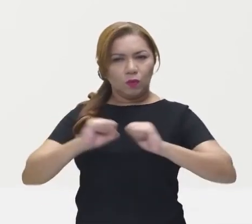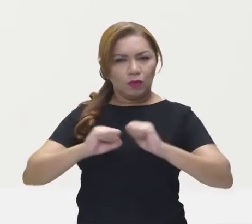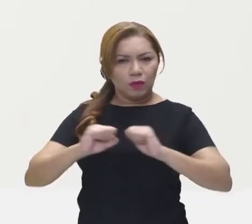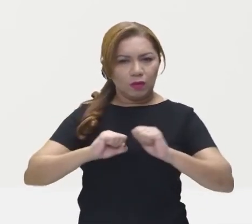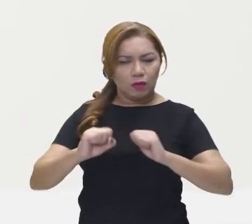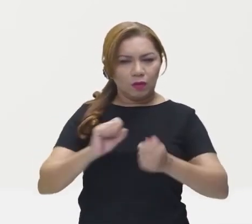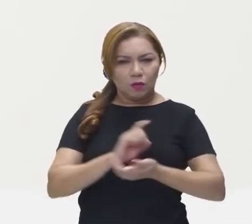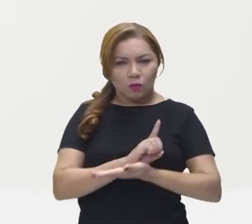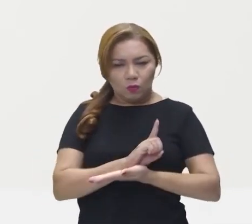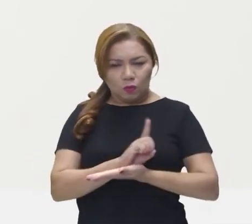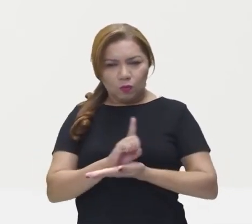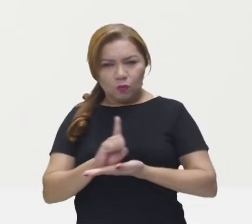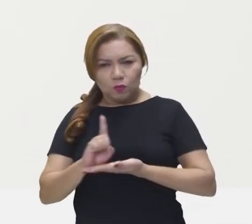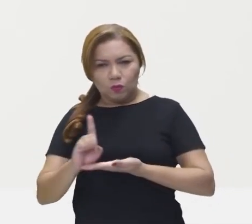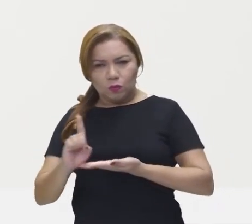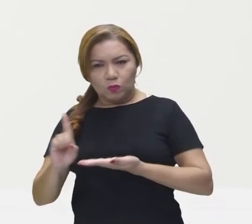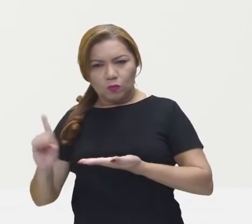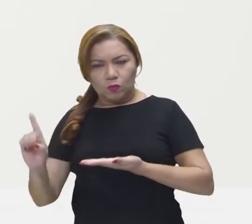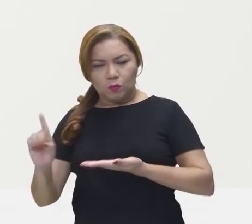1/3 deste valor aí.